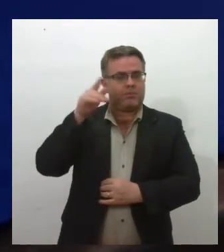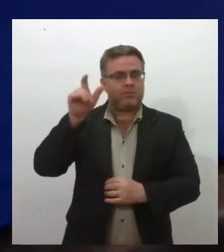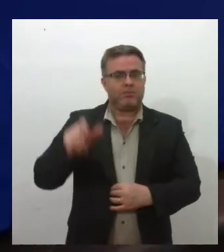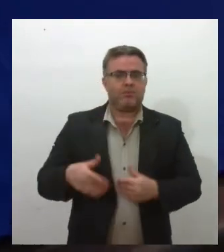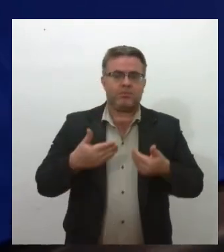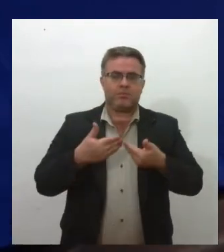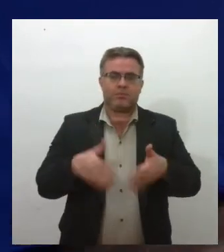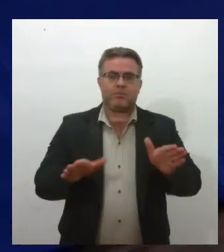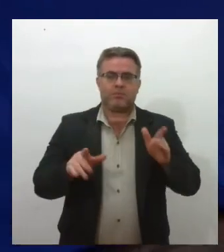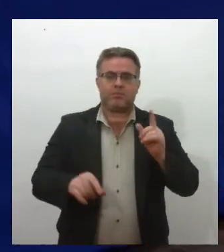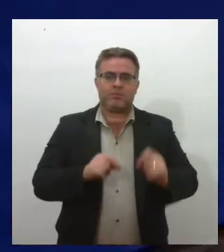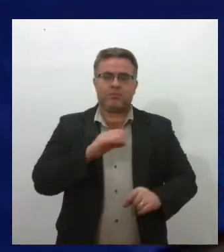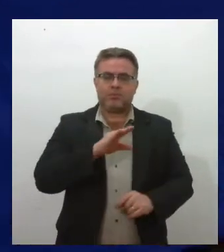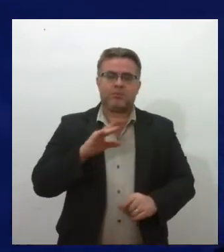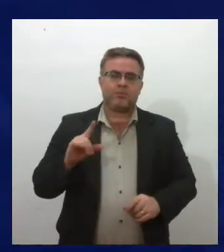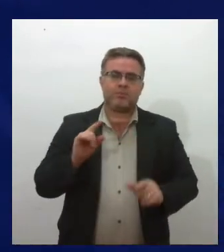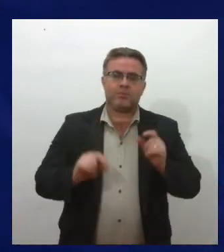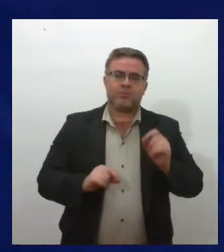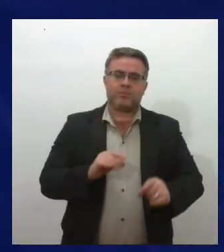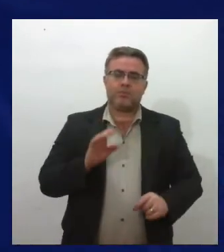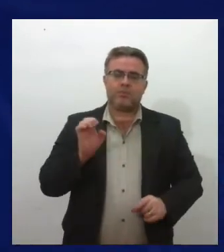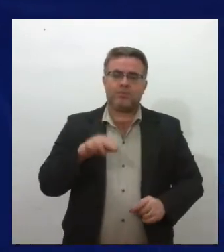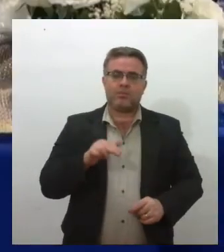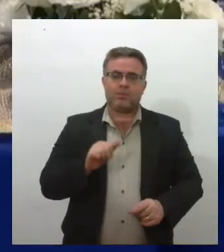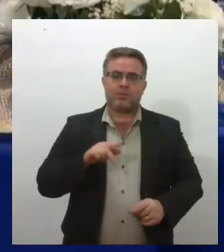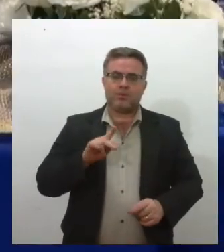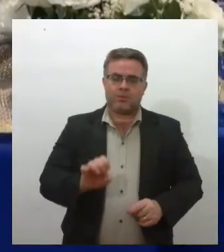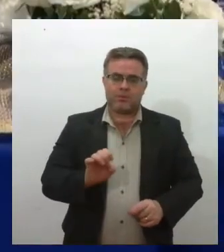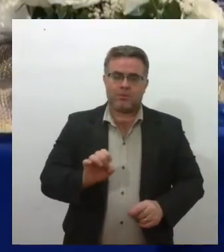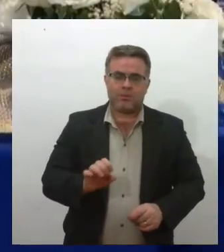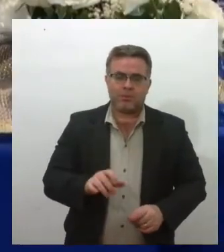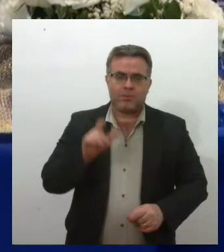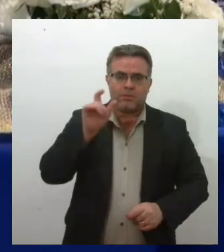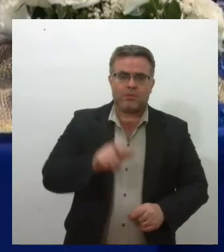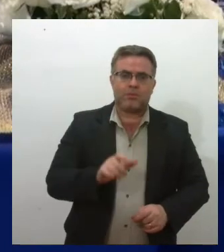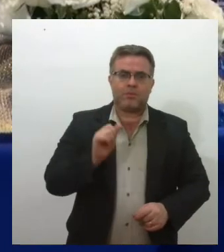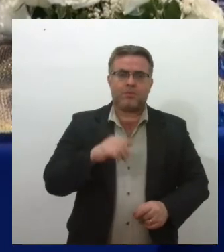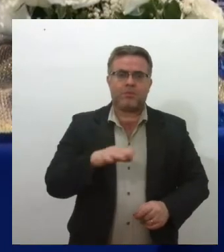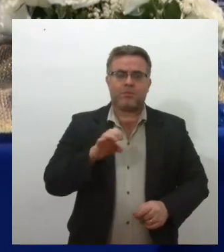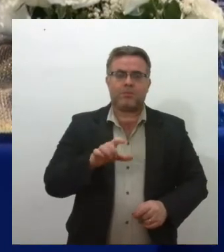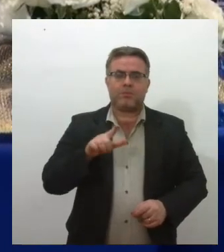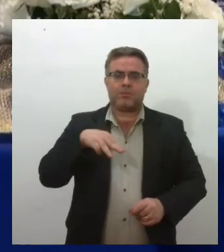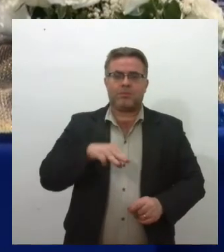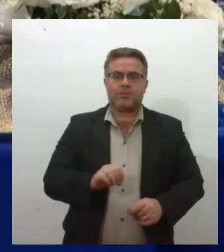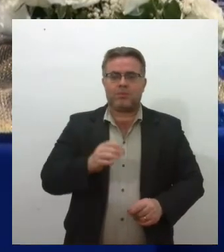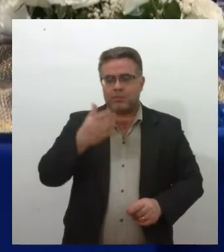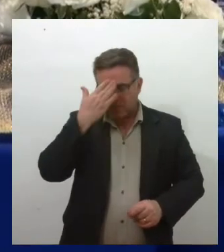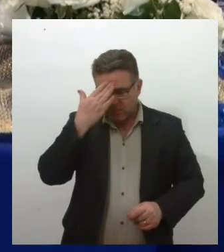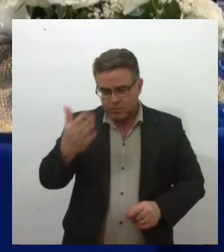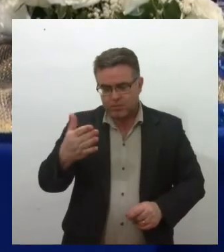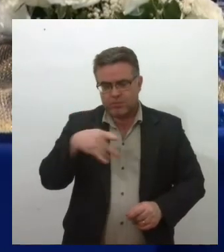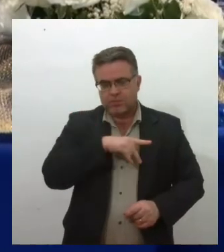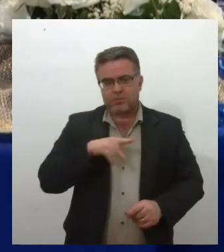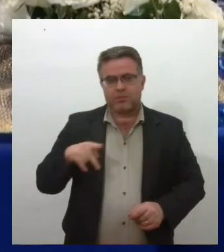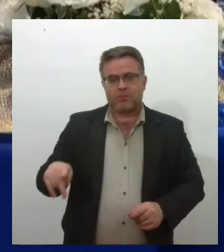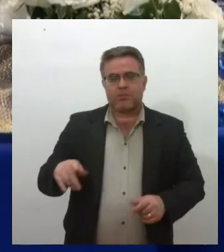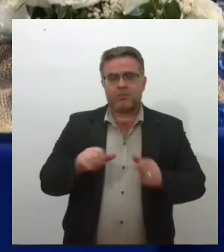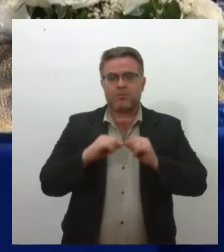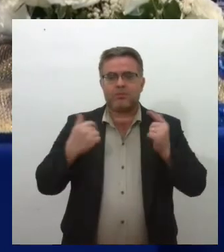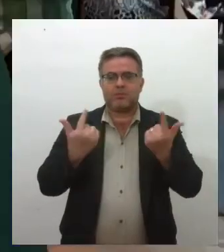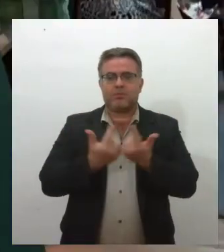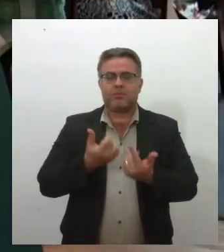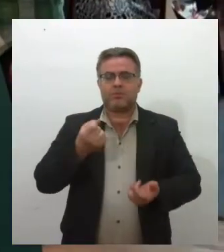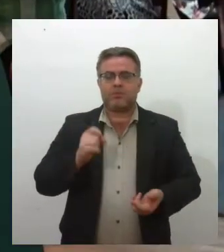abertura, o coordenador do ENAP, Anselmo Rocha, agradeceu ao presidente da Assembleia Legislativa